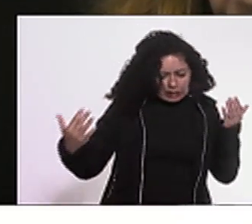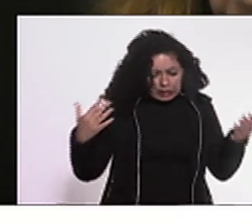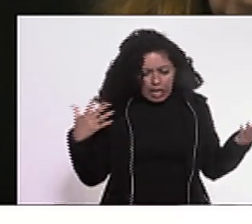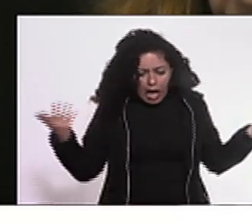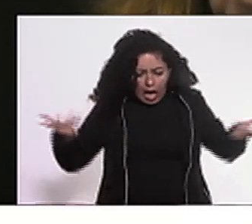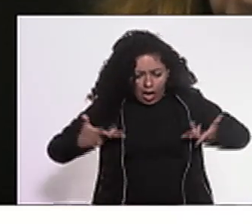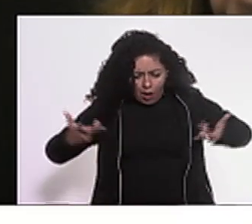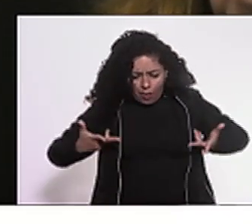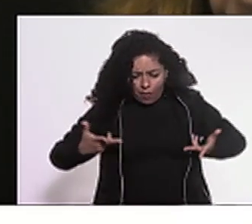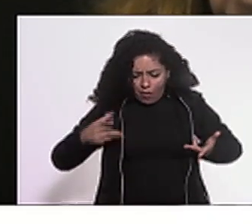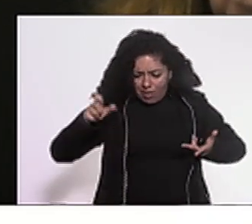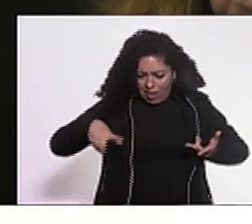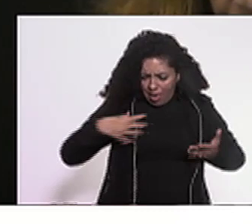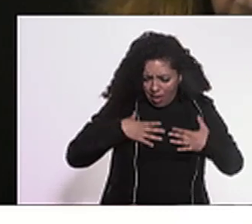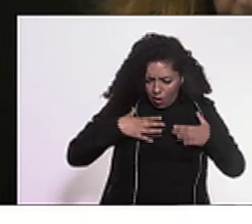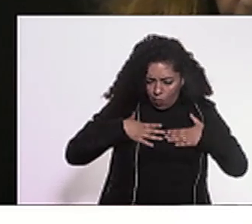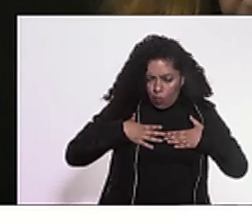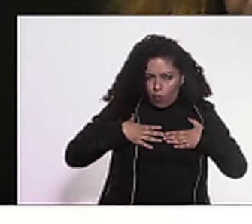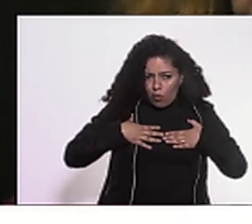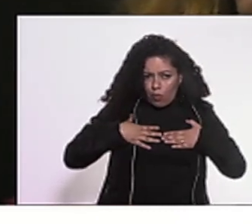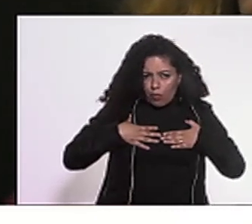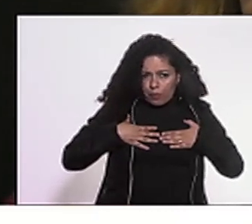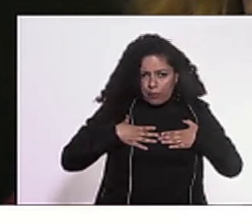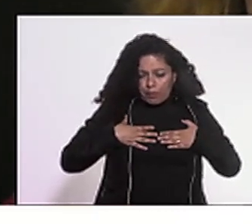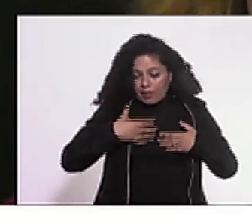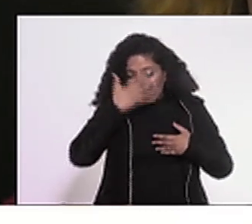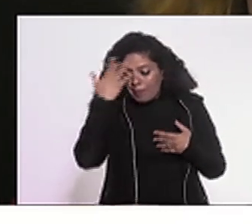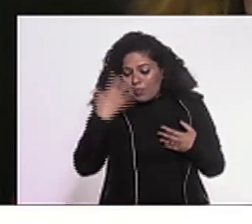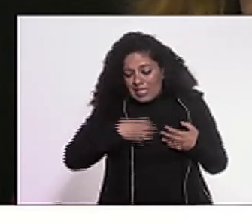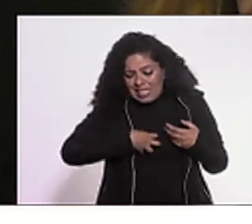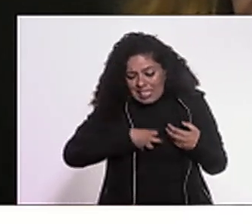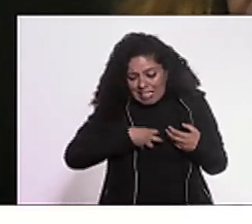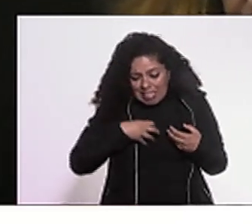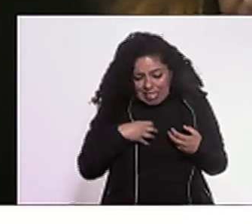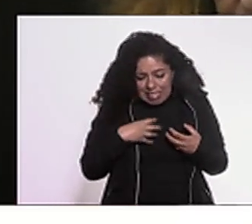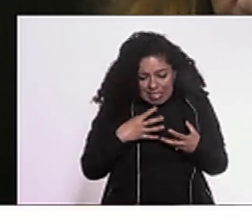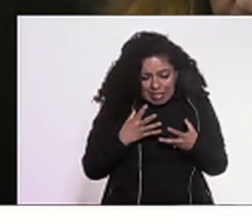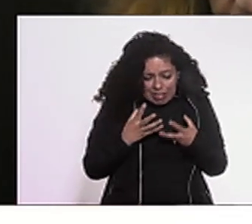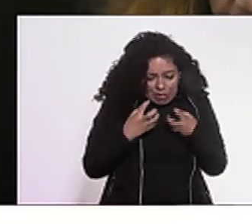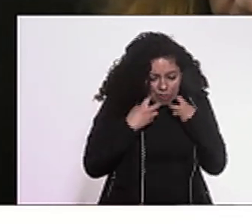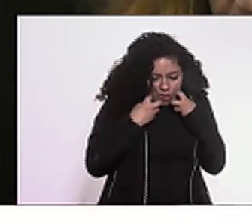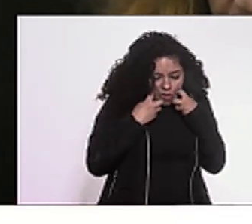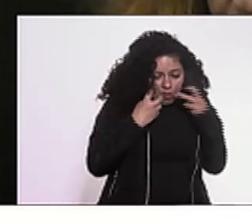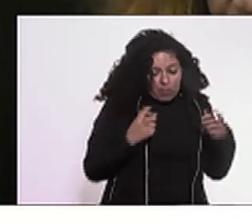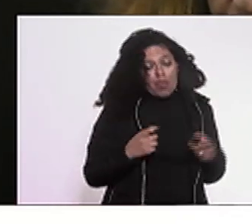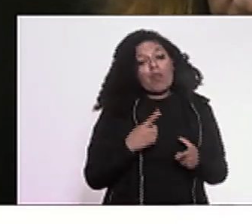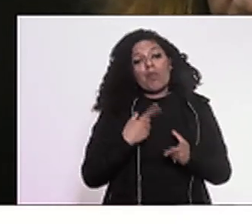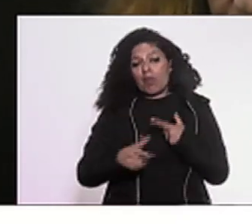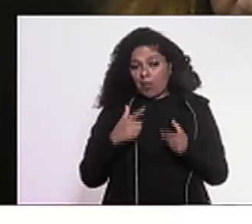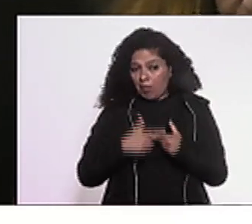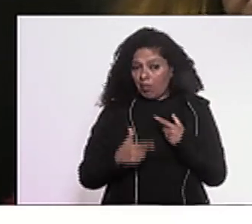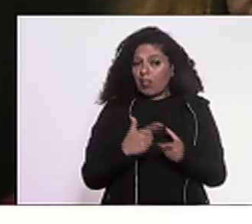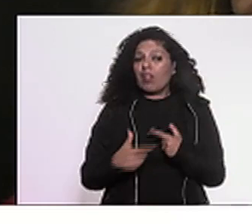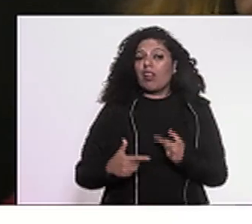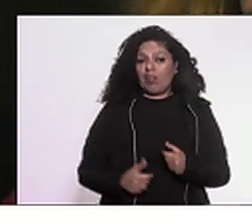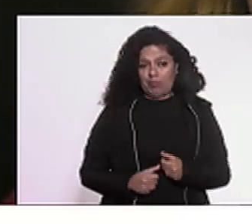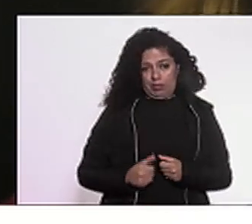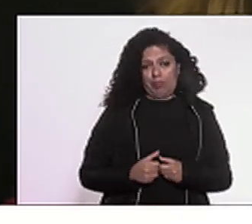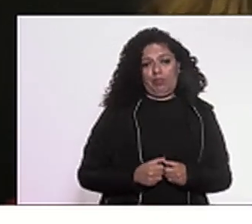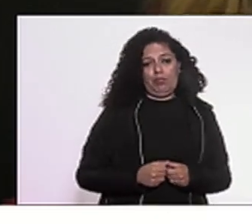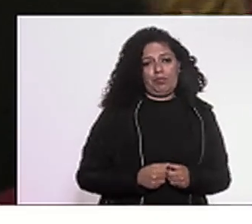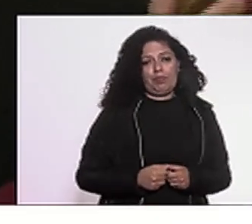vez. Então, cria uma situação de constrangimento, e essa é a situação que nós estamos passando pelo